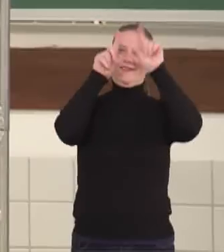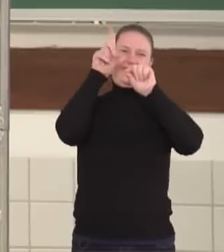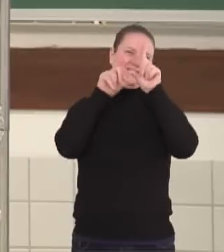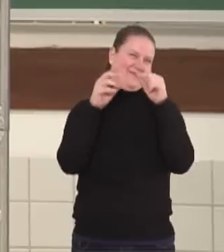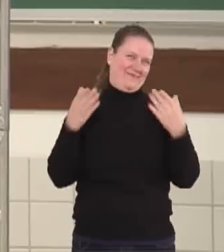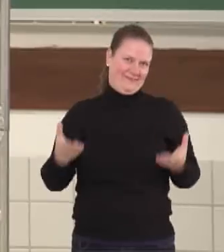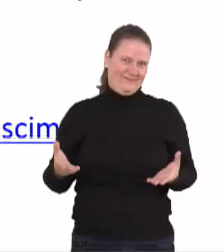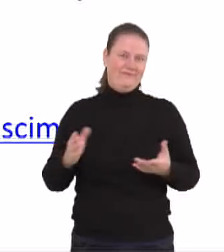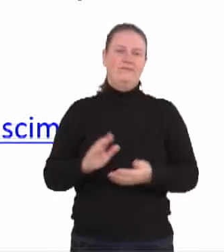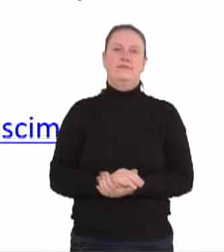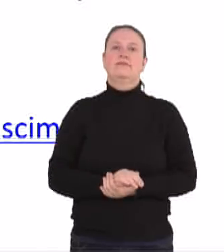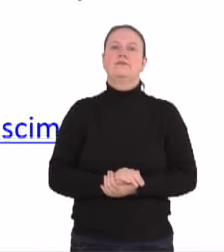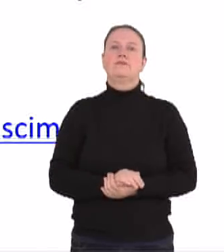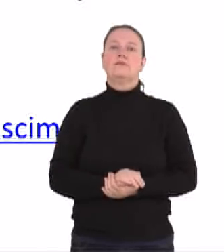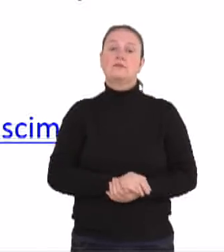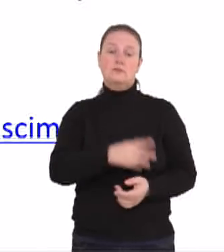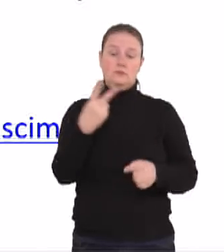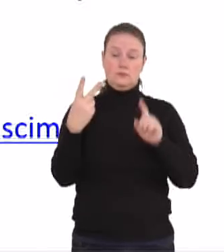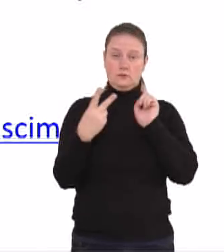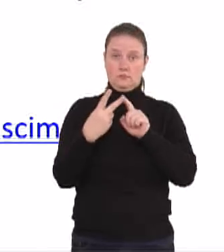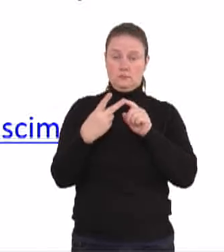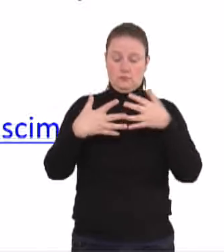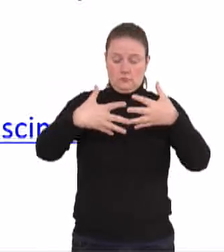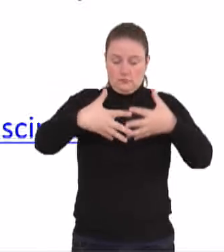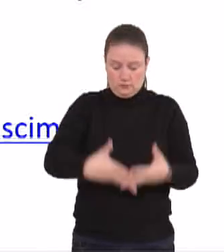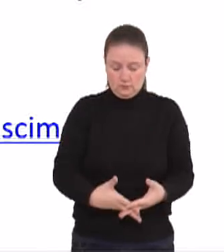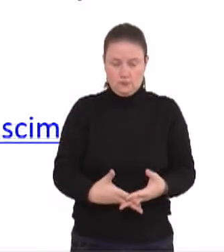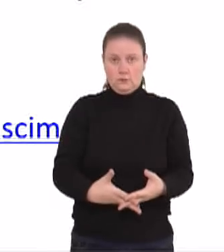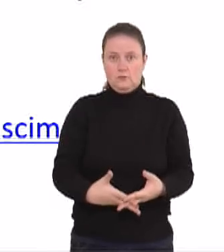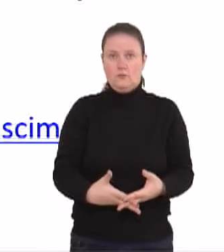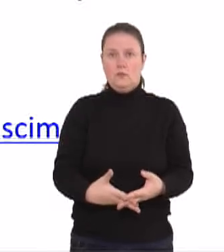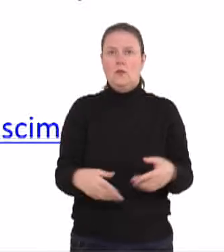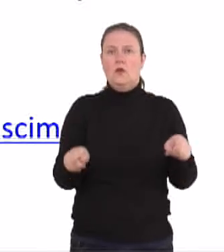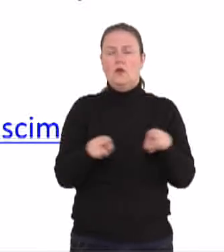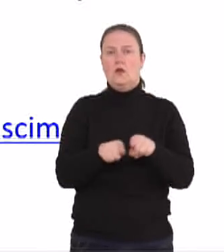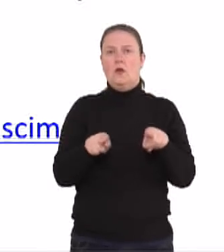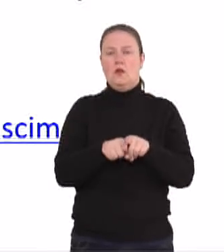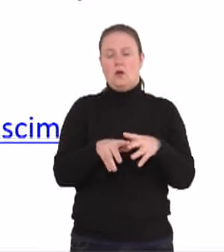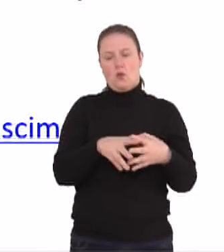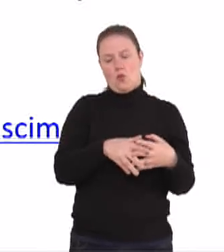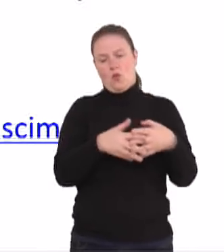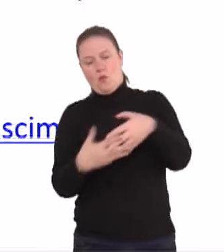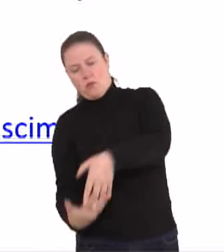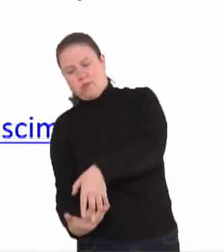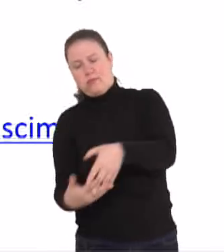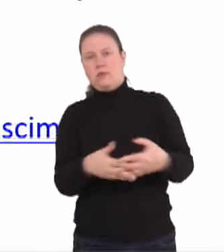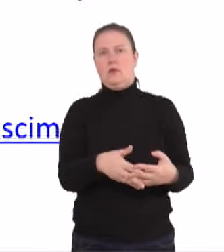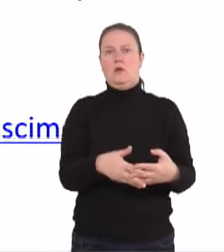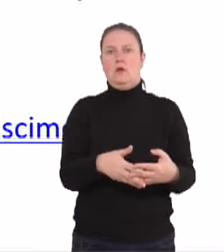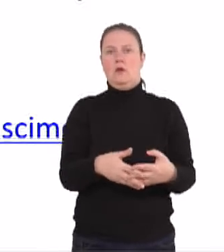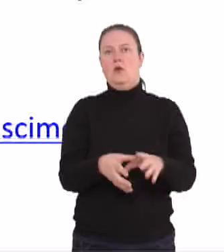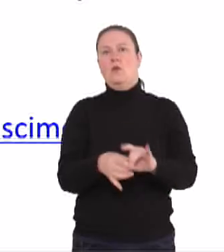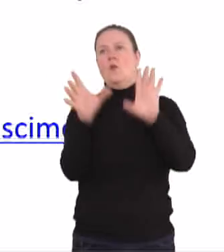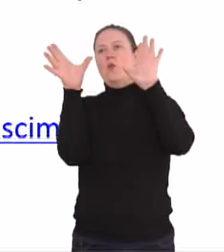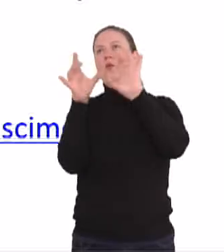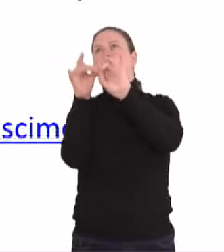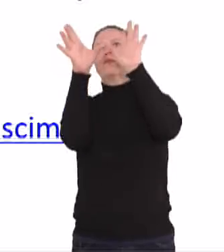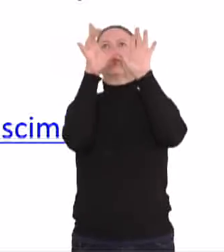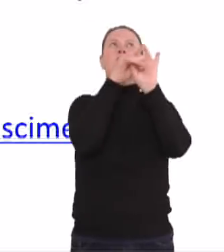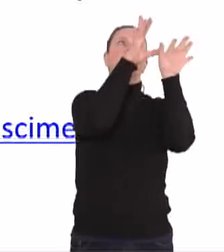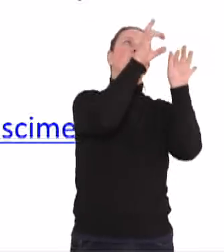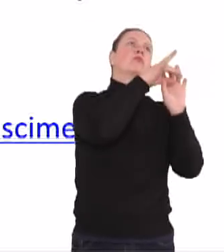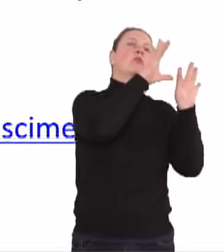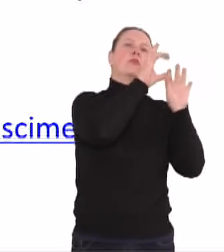Quando Tani ia pegar a segunda cesta, esta tombou e se abriu, deixando as estrelas se espalharem numa